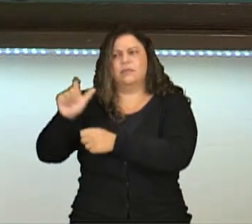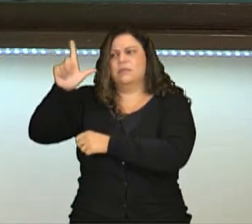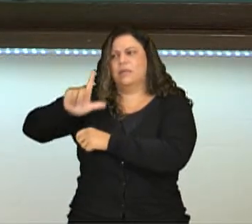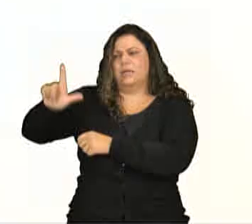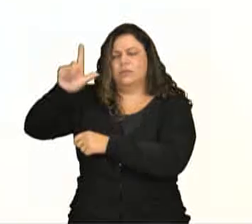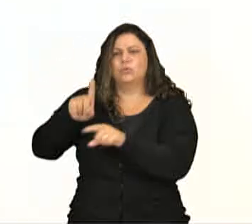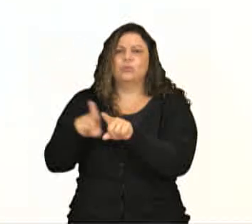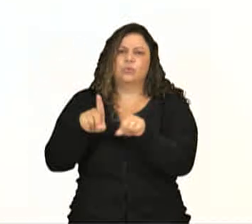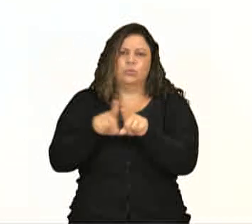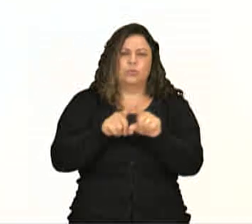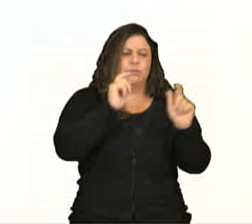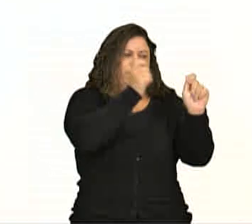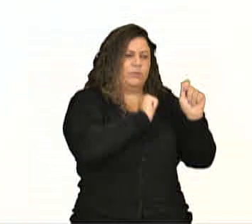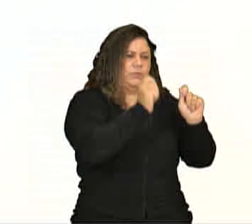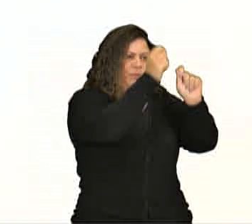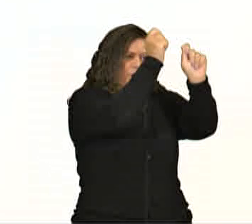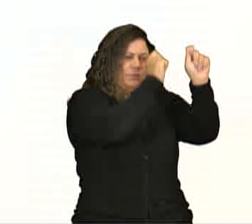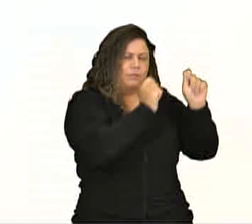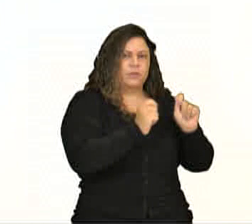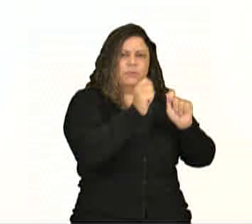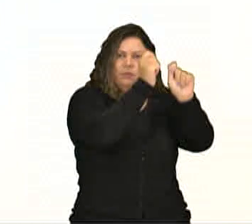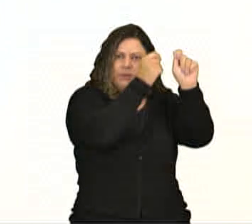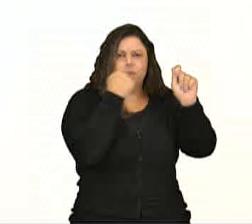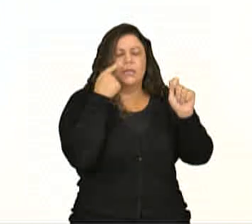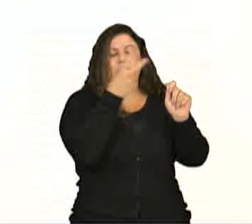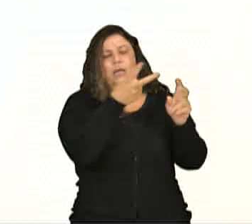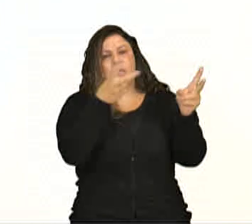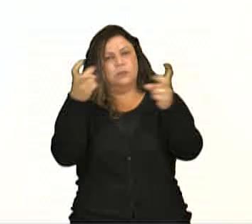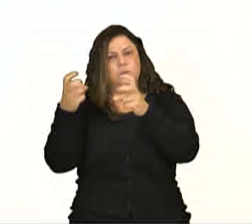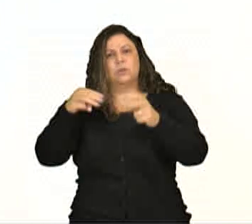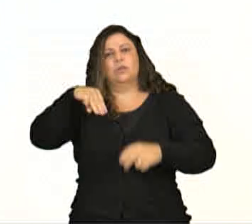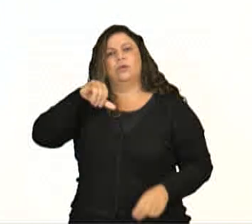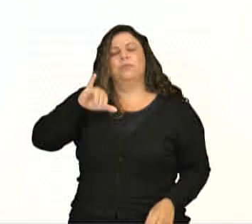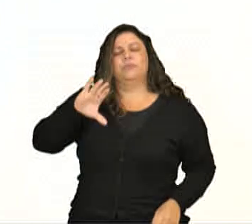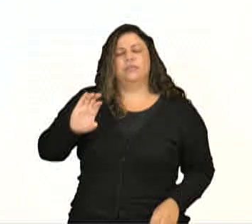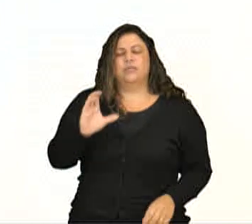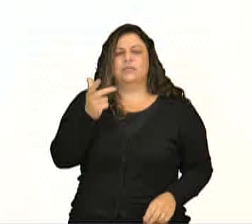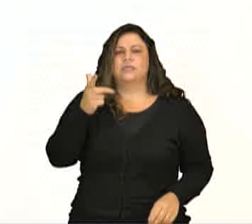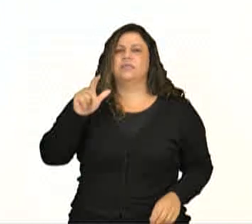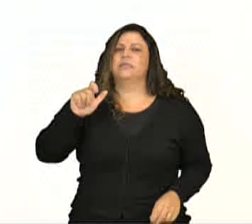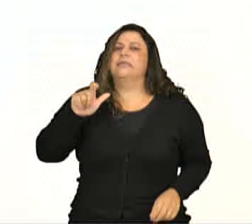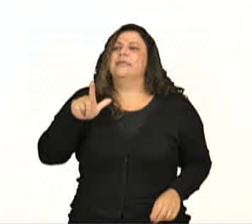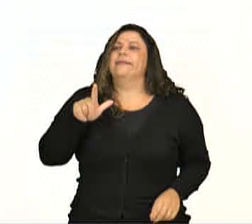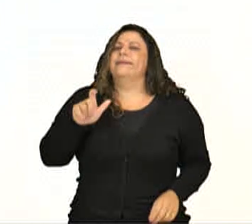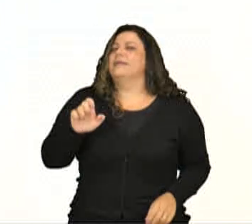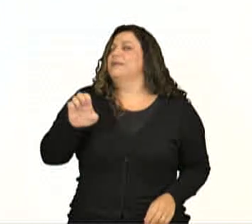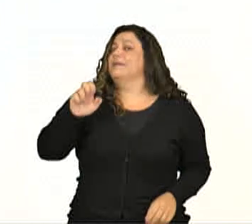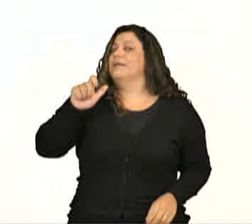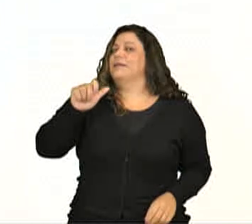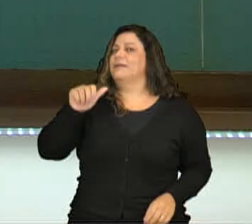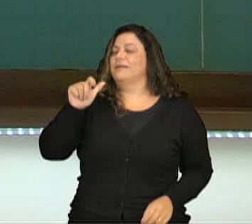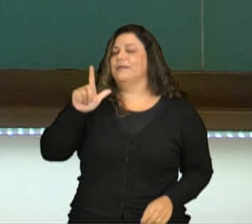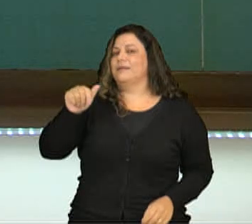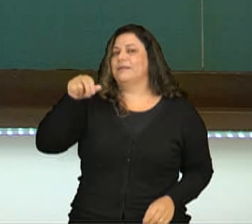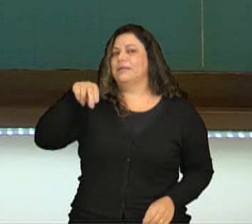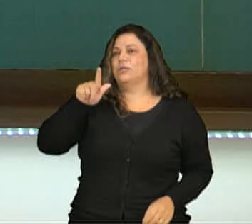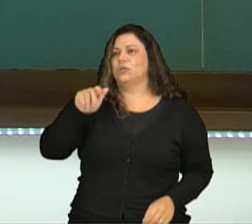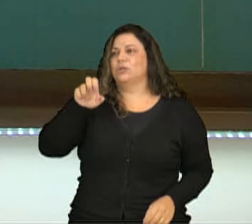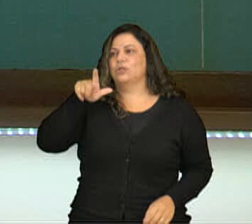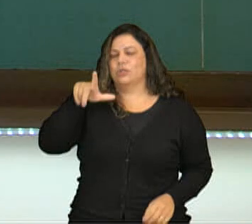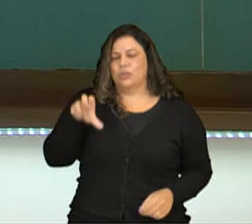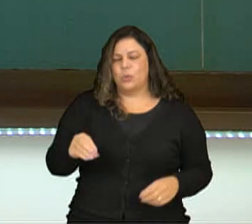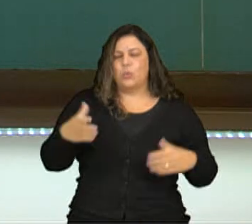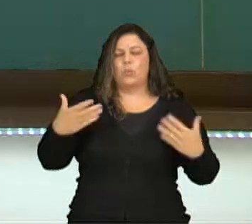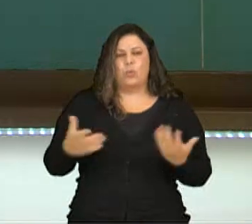nós temos a escultura do Michelangelo, né, a Pietà, que é uma perfeição, por quê? Porque já usava todo o